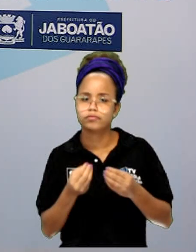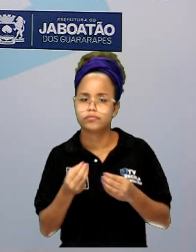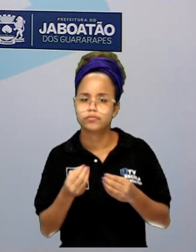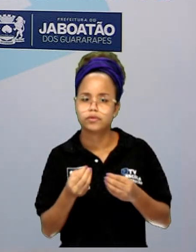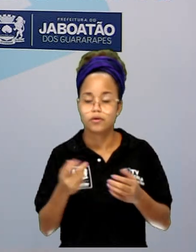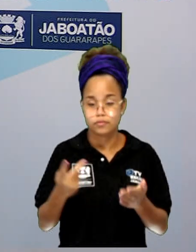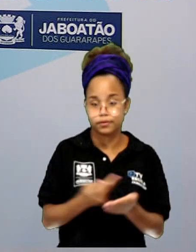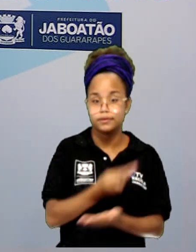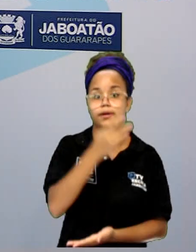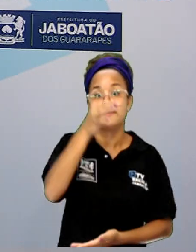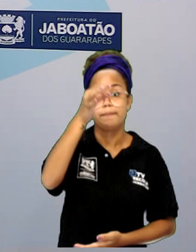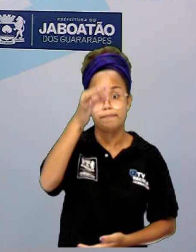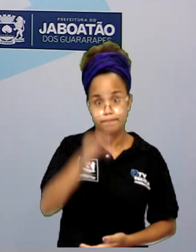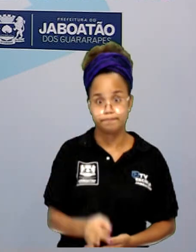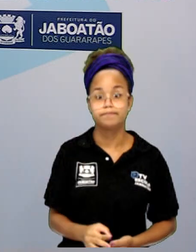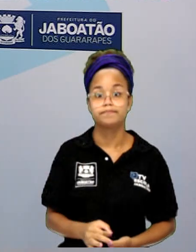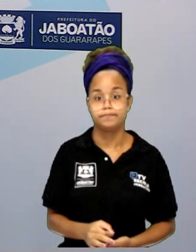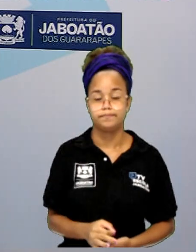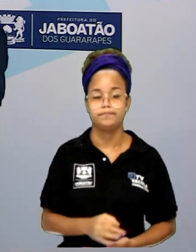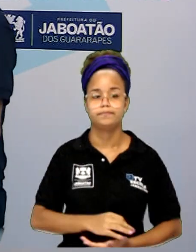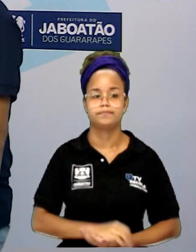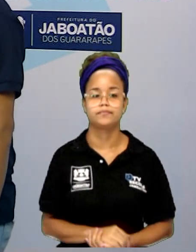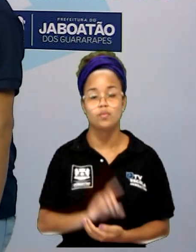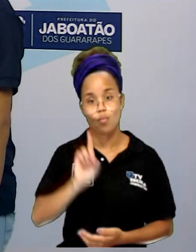certo? Vamos ver aqui outro exemplo.